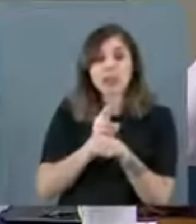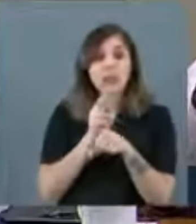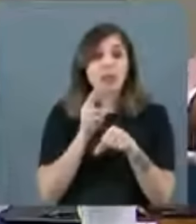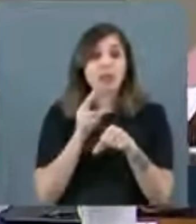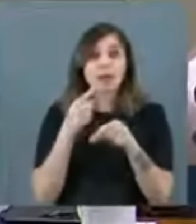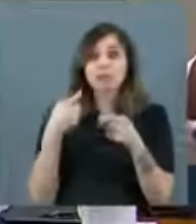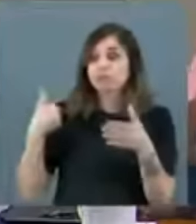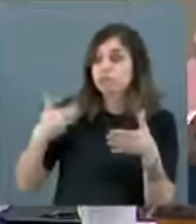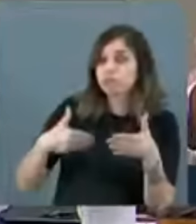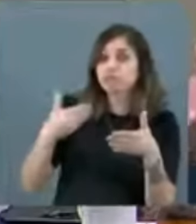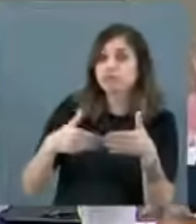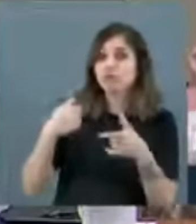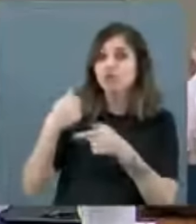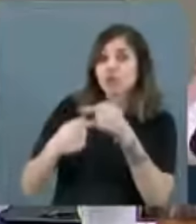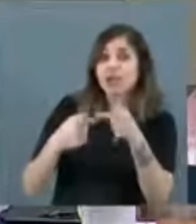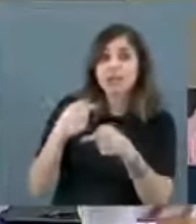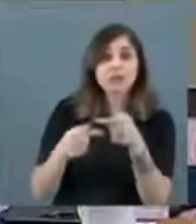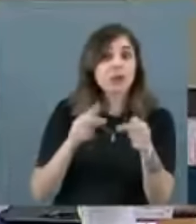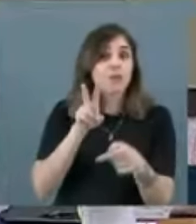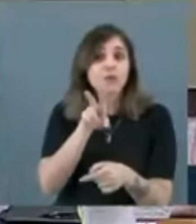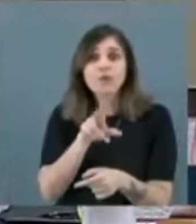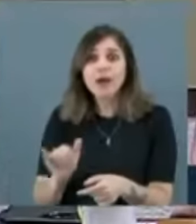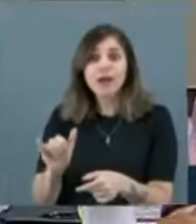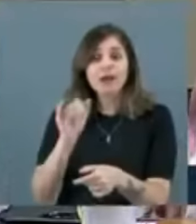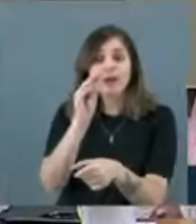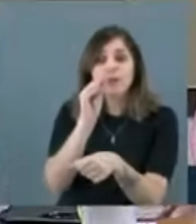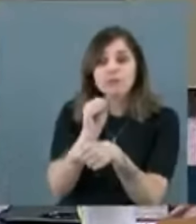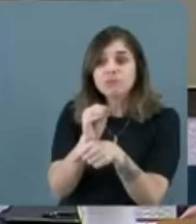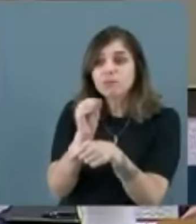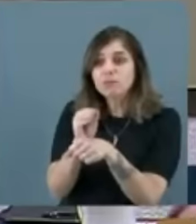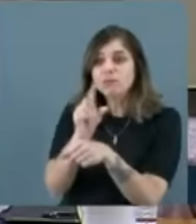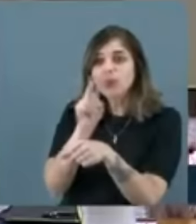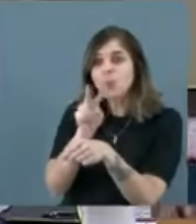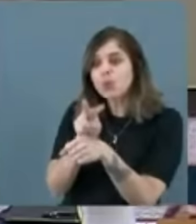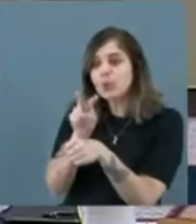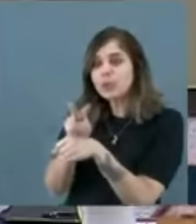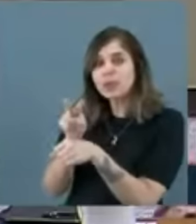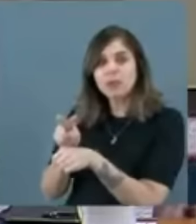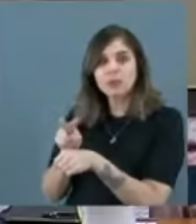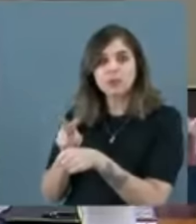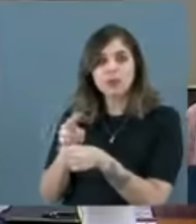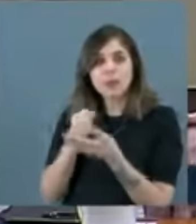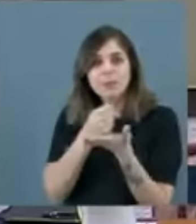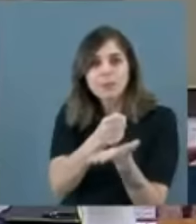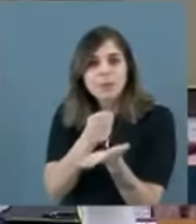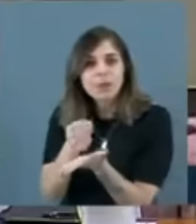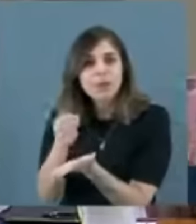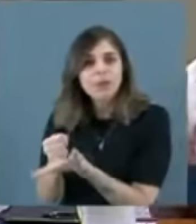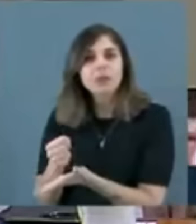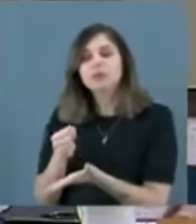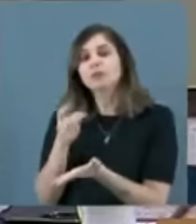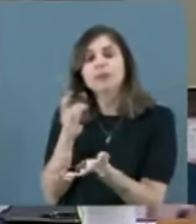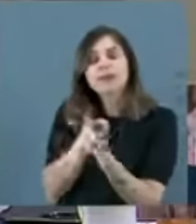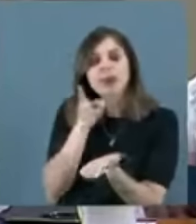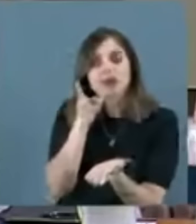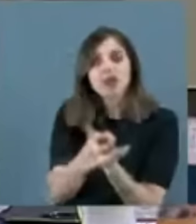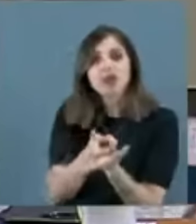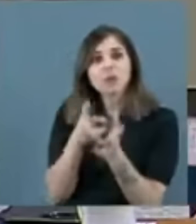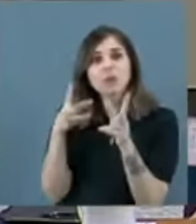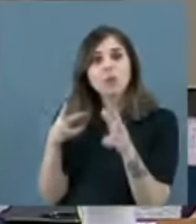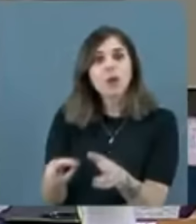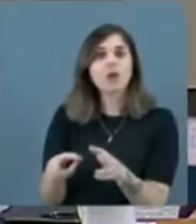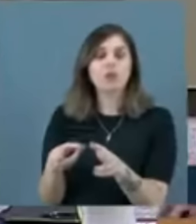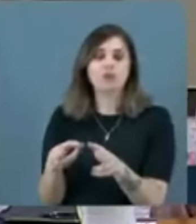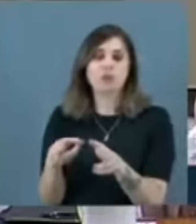cuidados que cada geração que foi da sua existência foi auxiliando para manter, para preservar, para